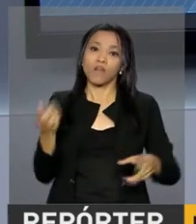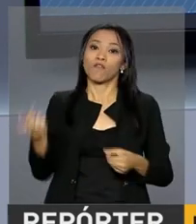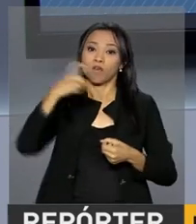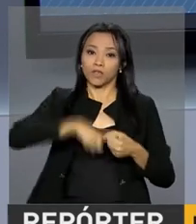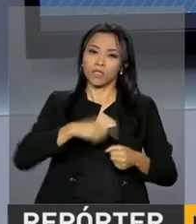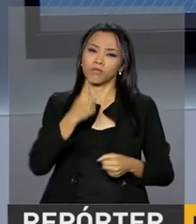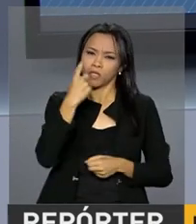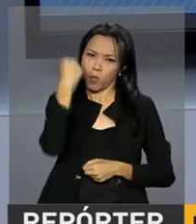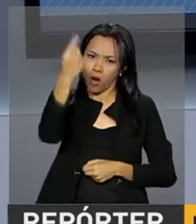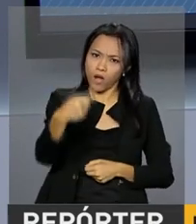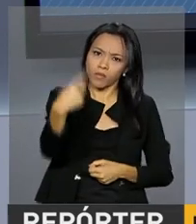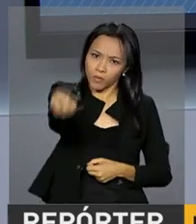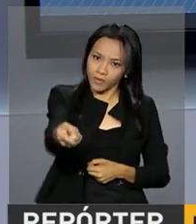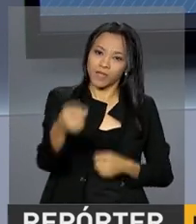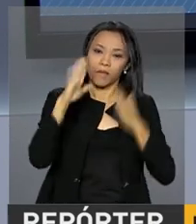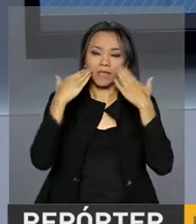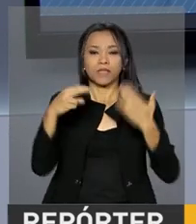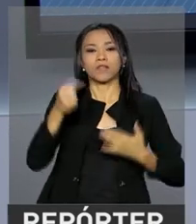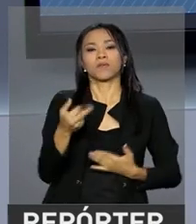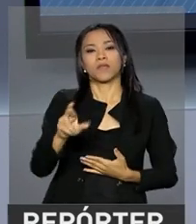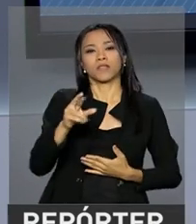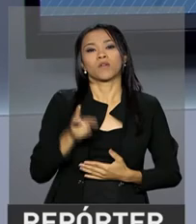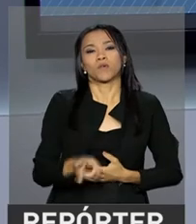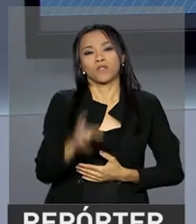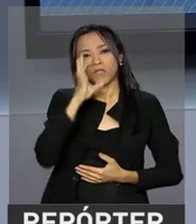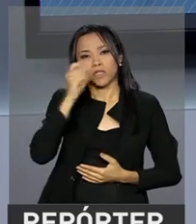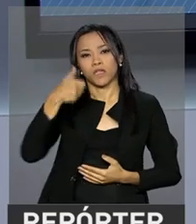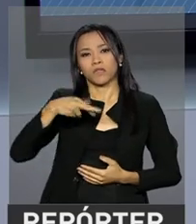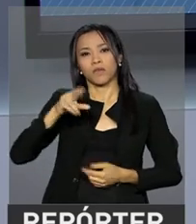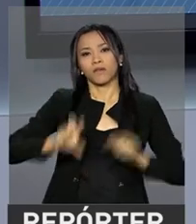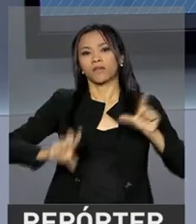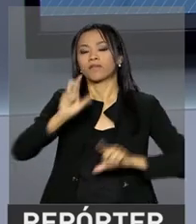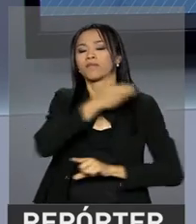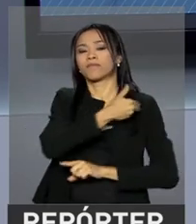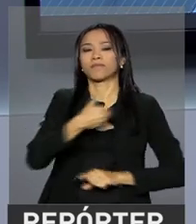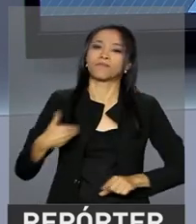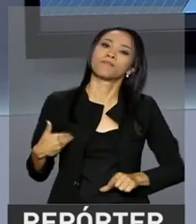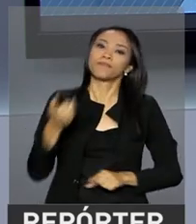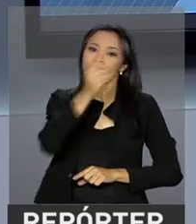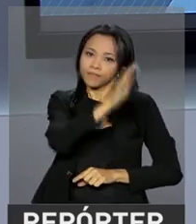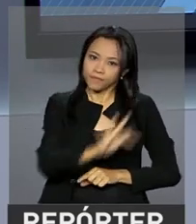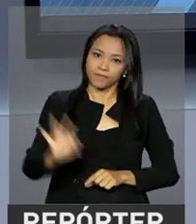Voltamos em uma hora com a próxima edição do Repórter NBR. Continue com a gente aqui na